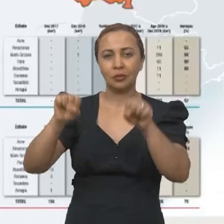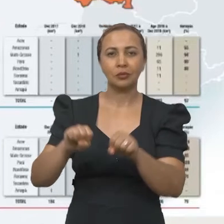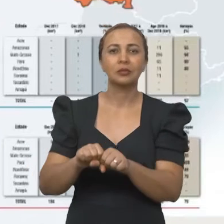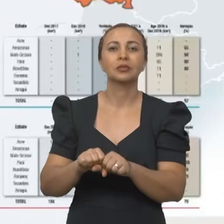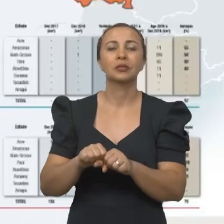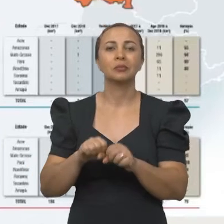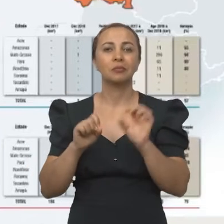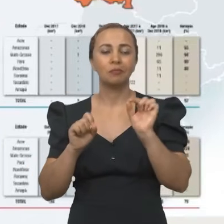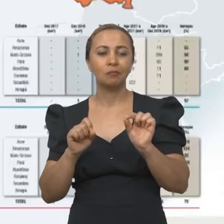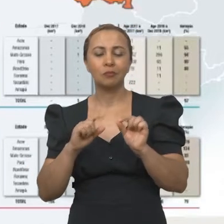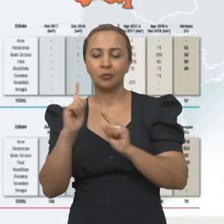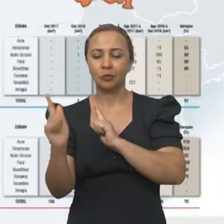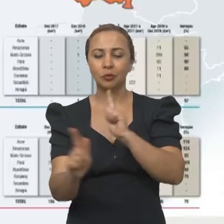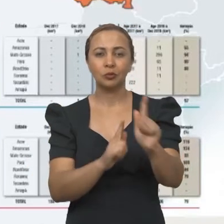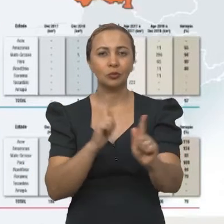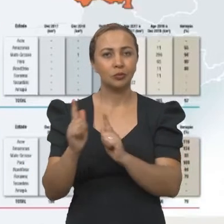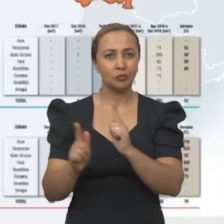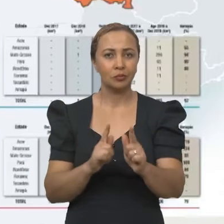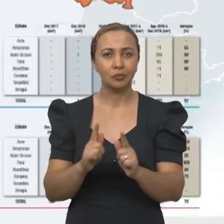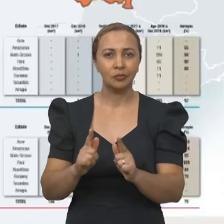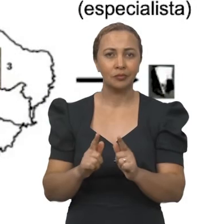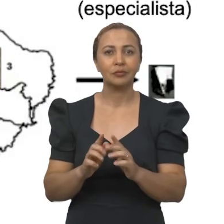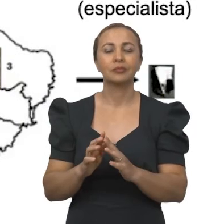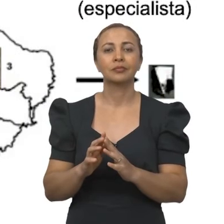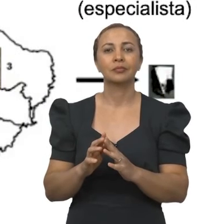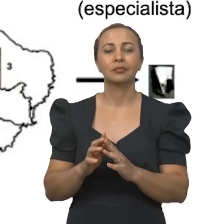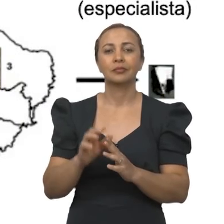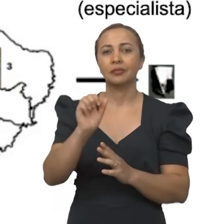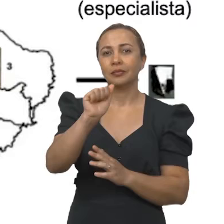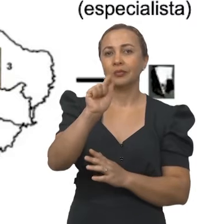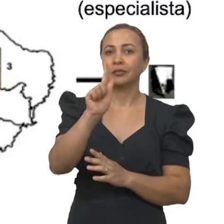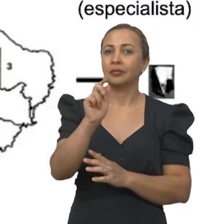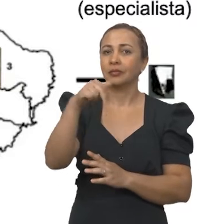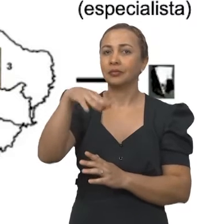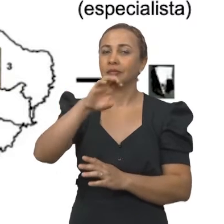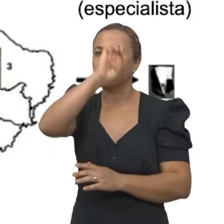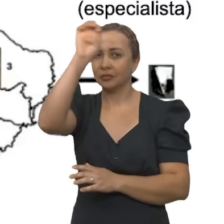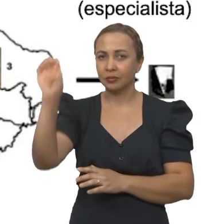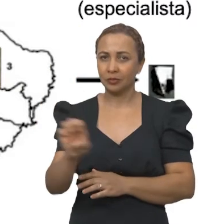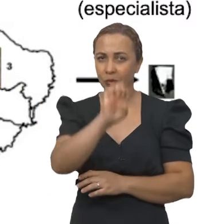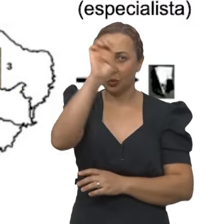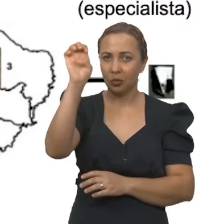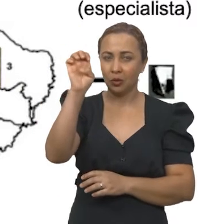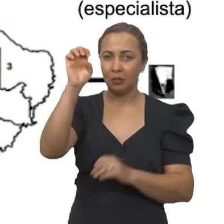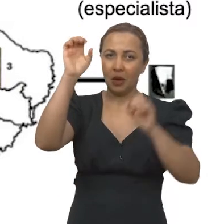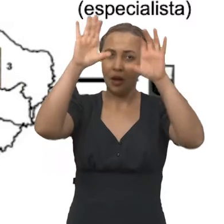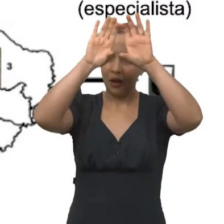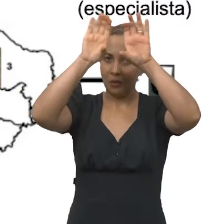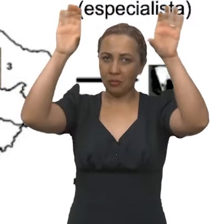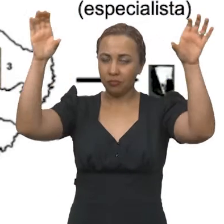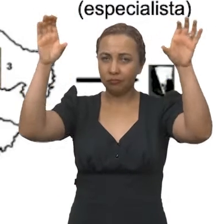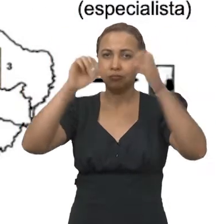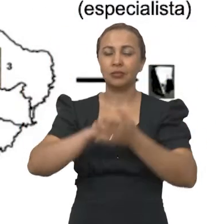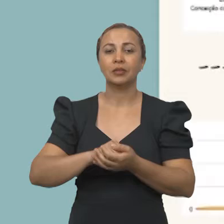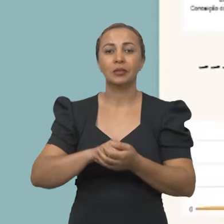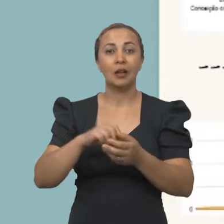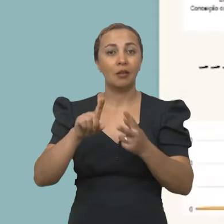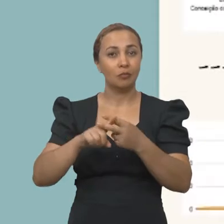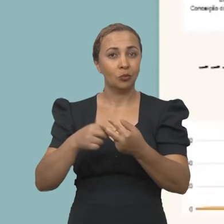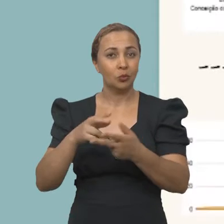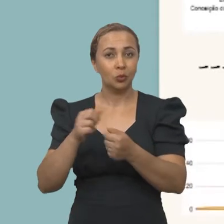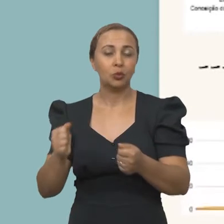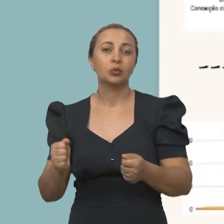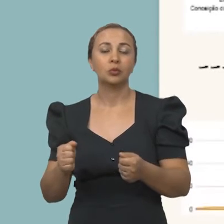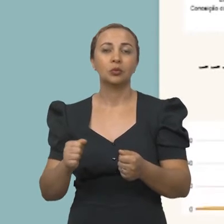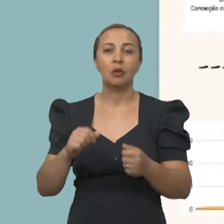Esse sistema é gerado pela Agência Espacial Europeia.